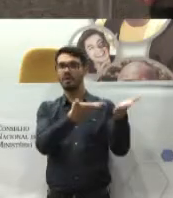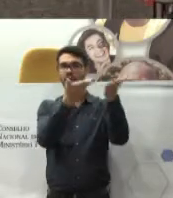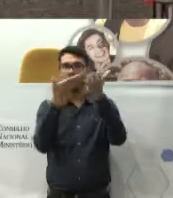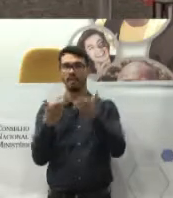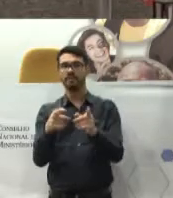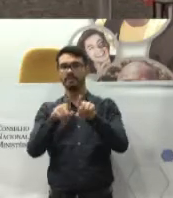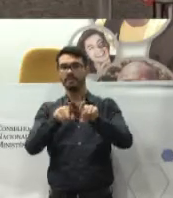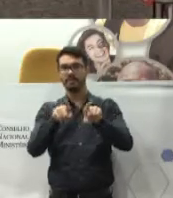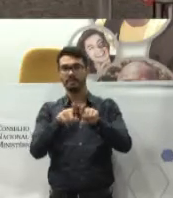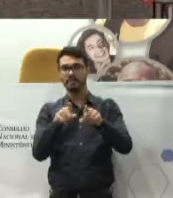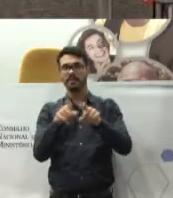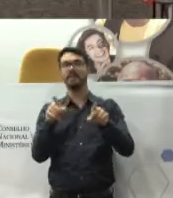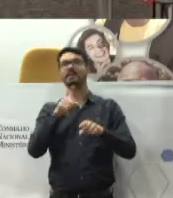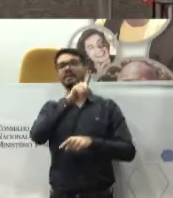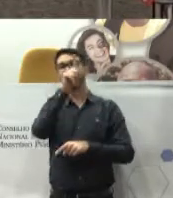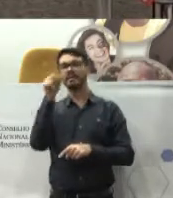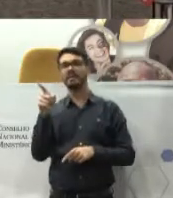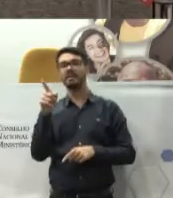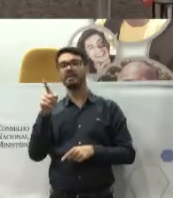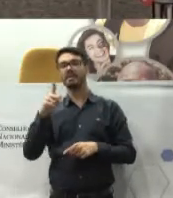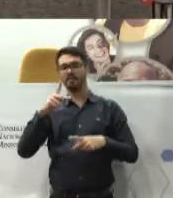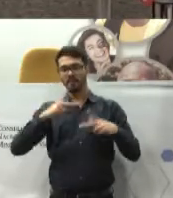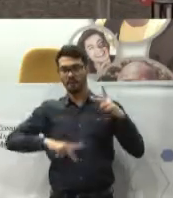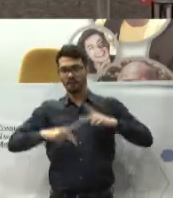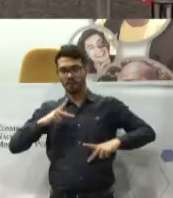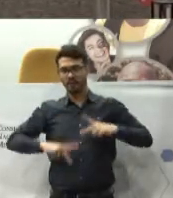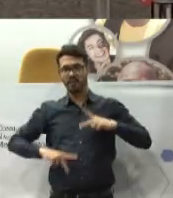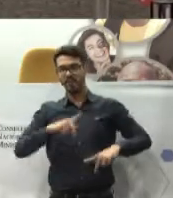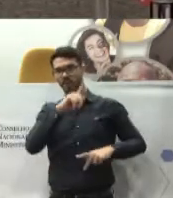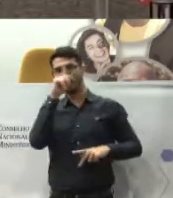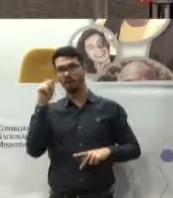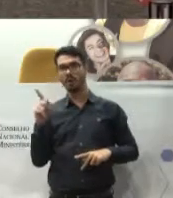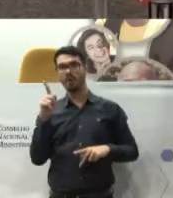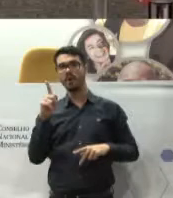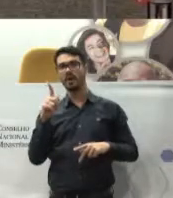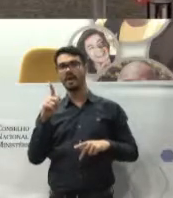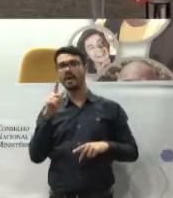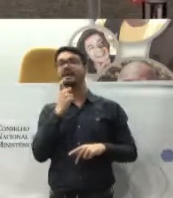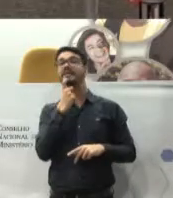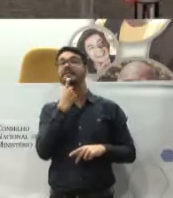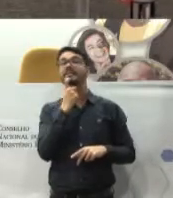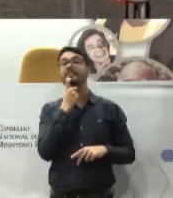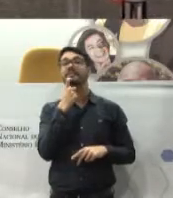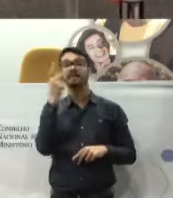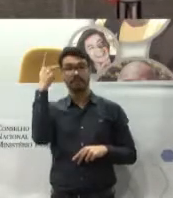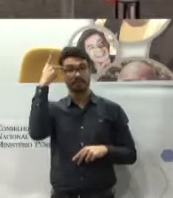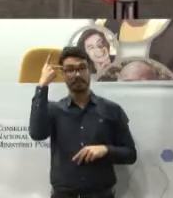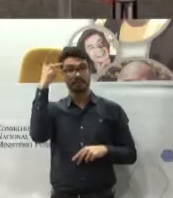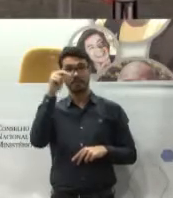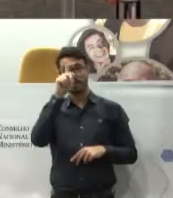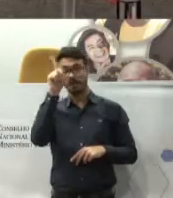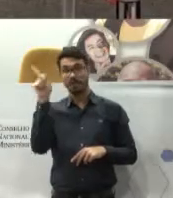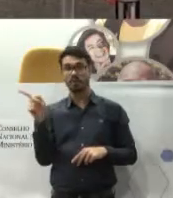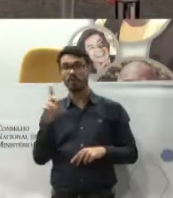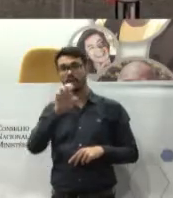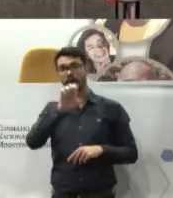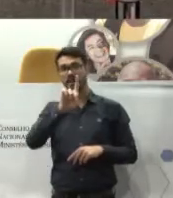Convidamos o excelentíssimo procurador da República em Campinas, no Estado de São Paulo, Edilson Vitorelli.